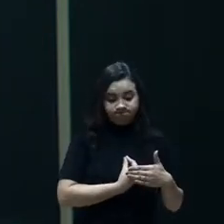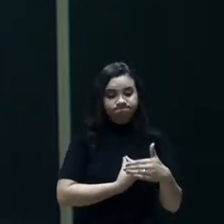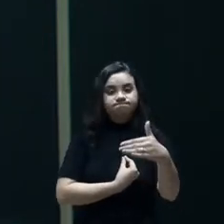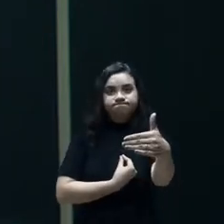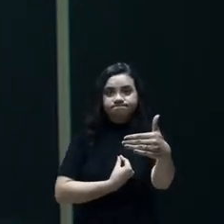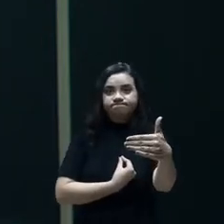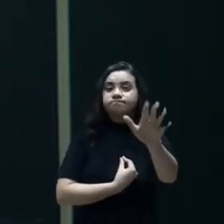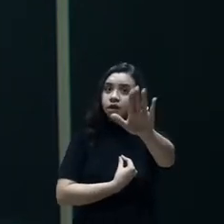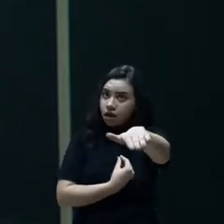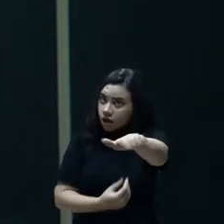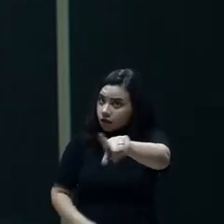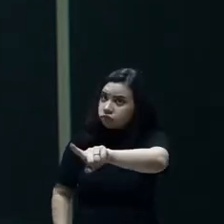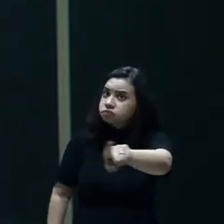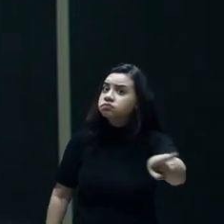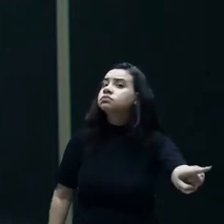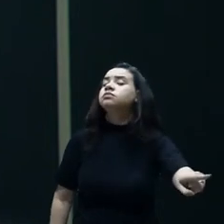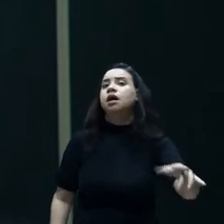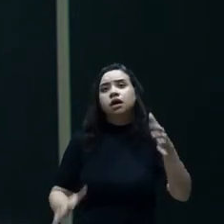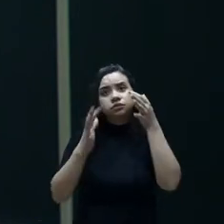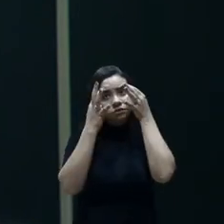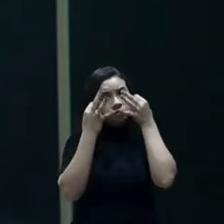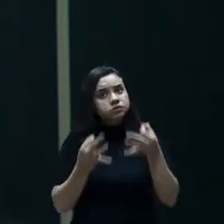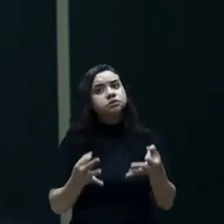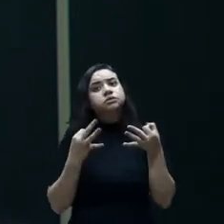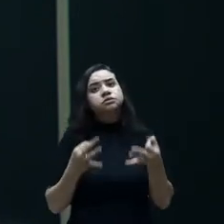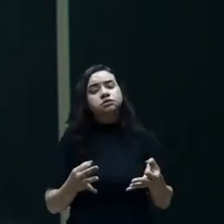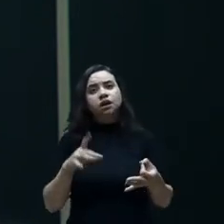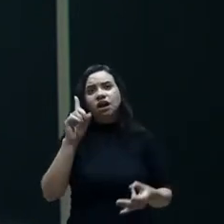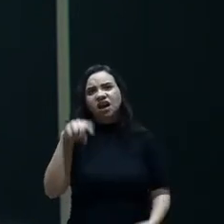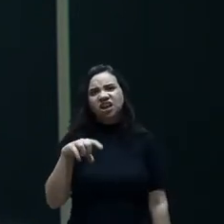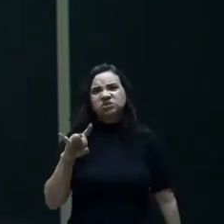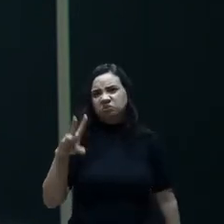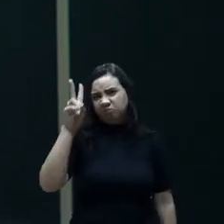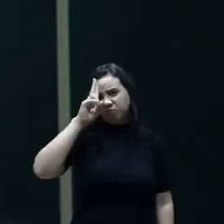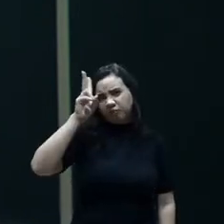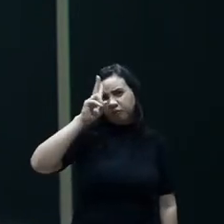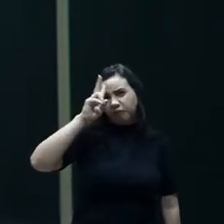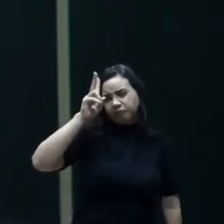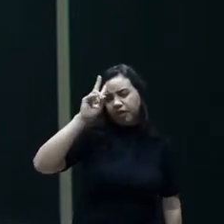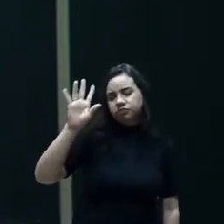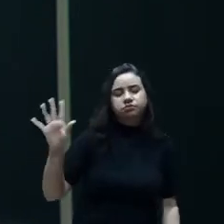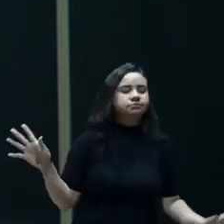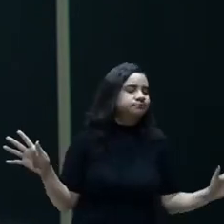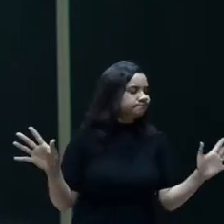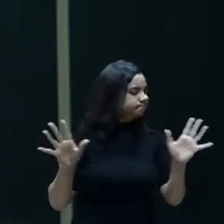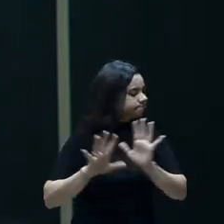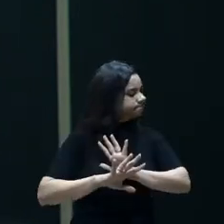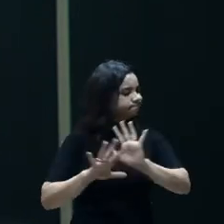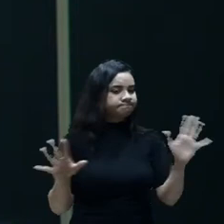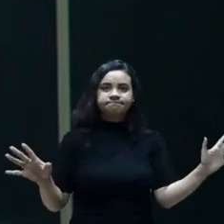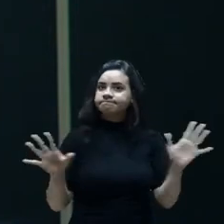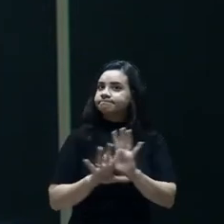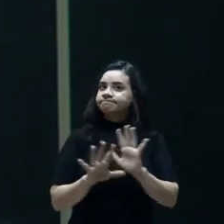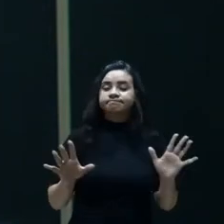Ei, isso daqui não é apenas historinha, não. Isso daqui é o